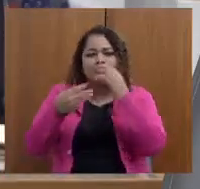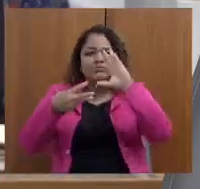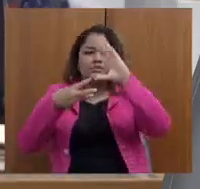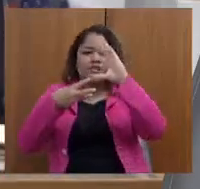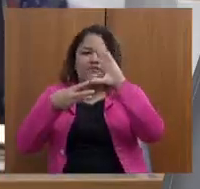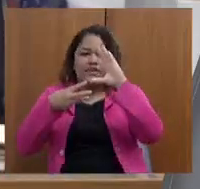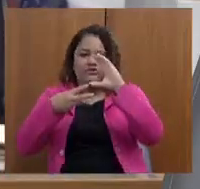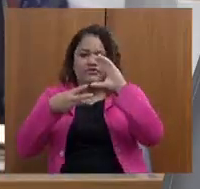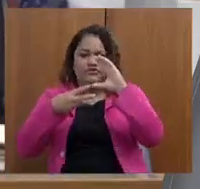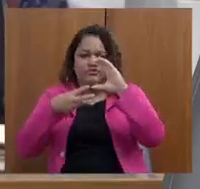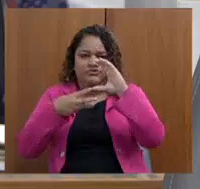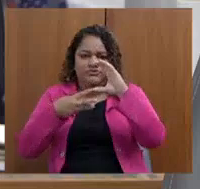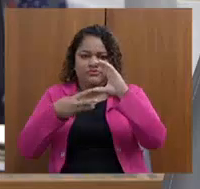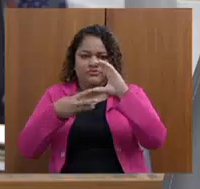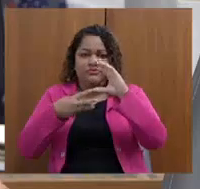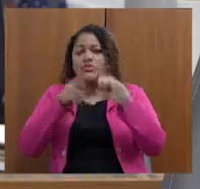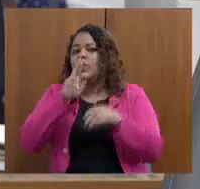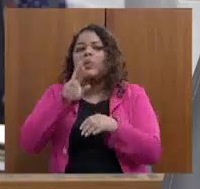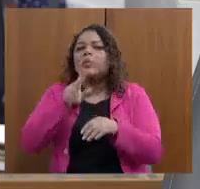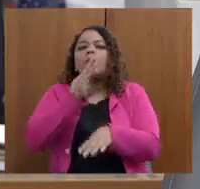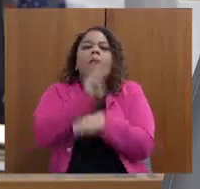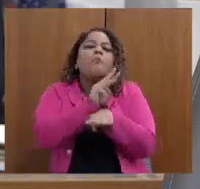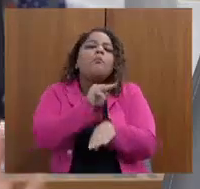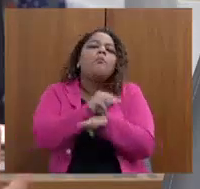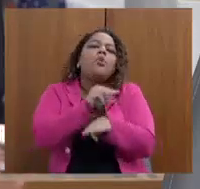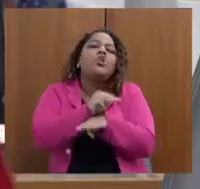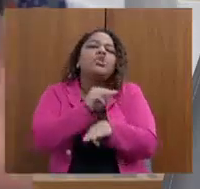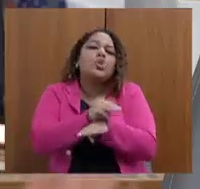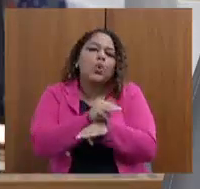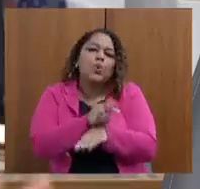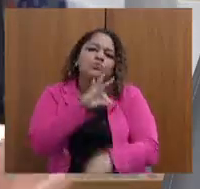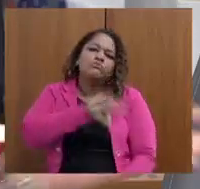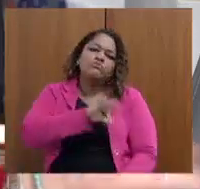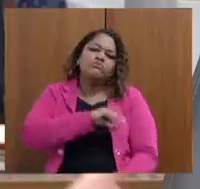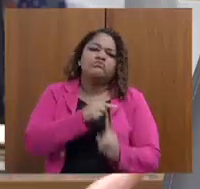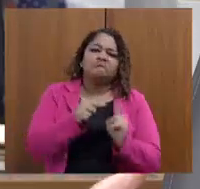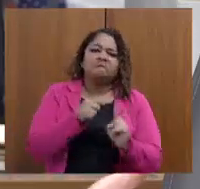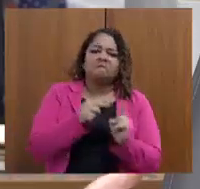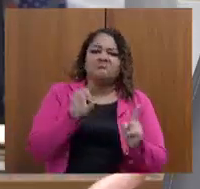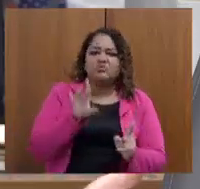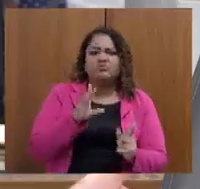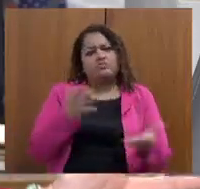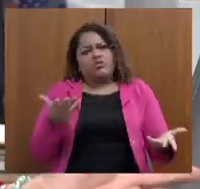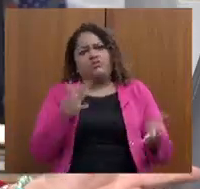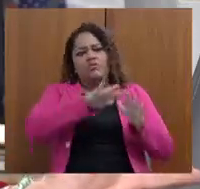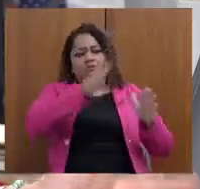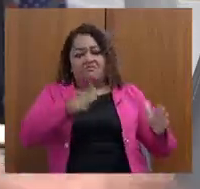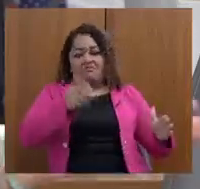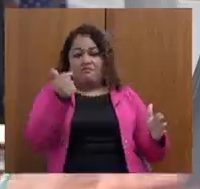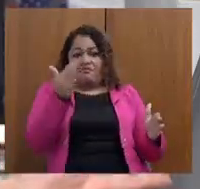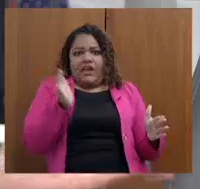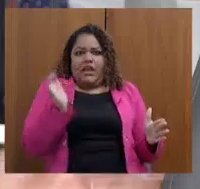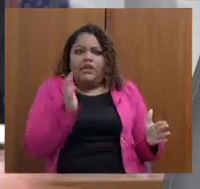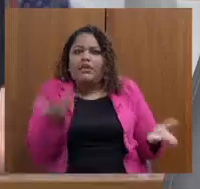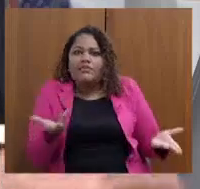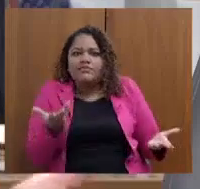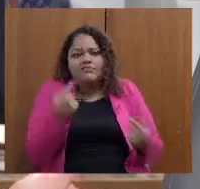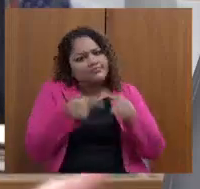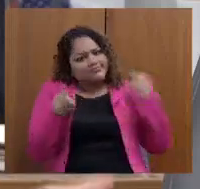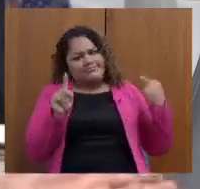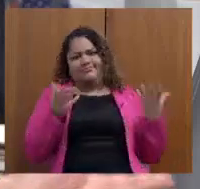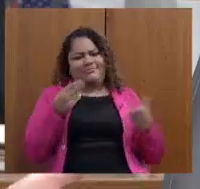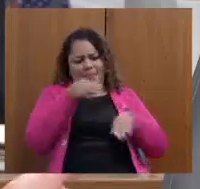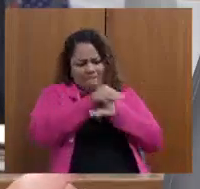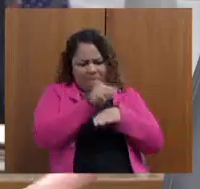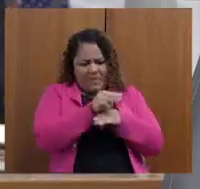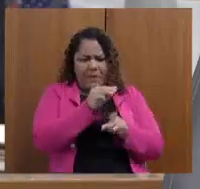de tempo integral de monitor para ganhar meio salário mínimo O Vale da riqueza não é concordo não vale da riqueza uma